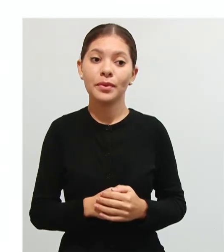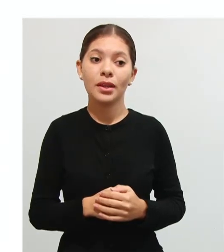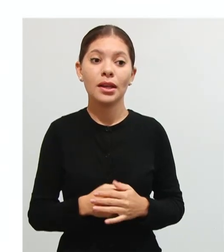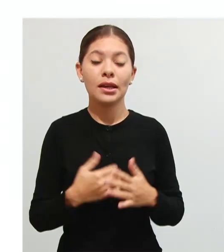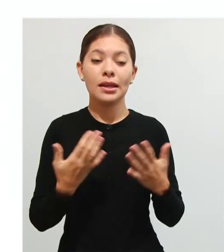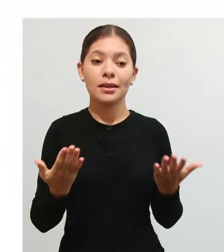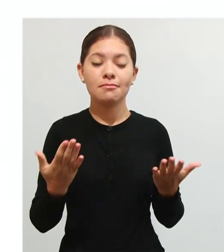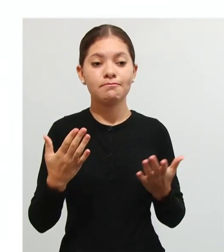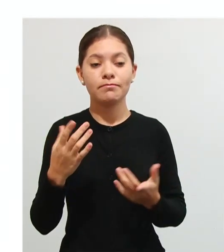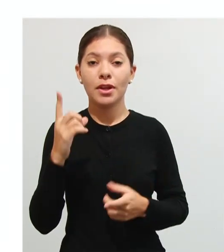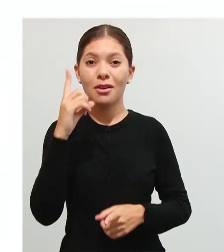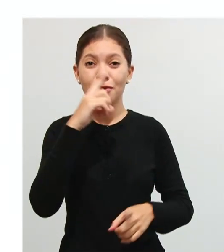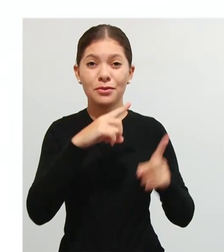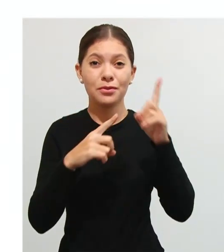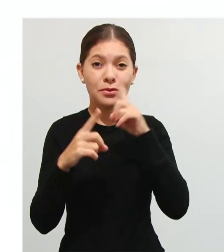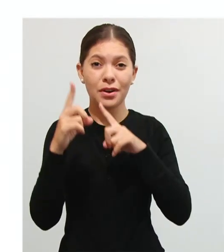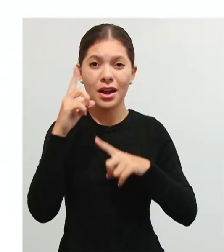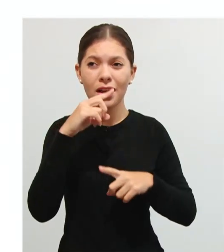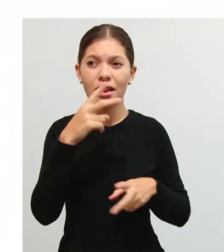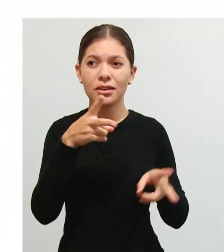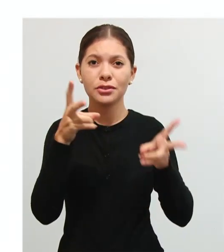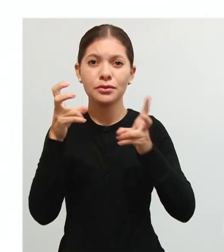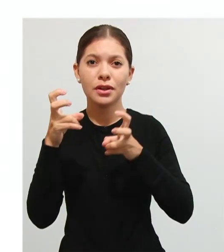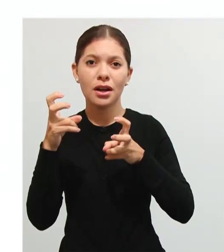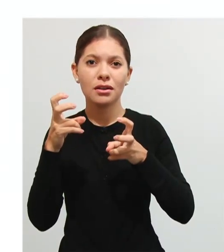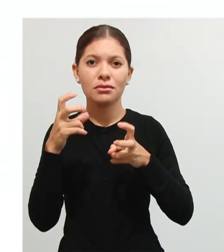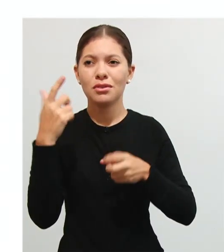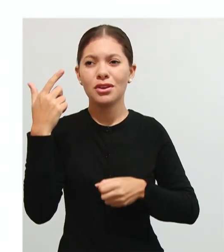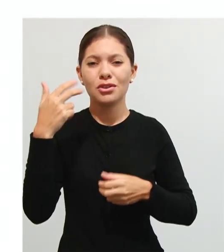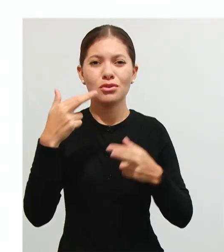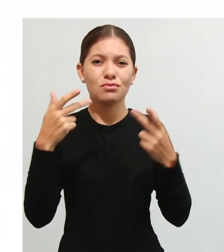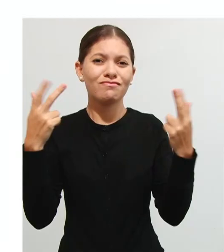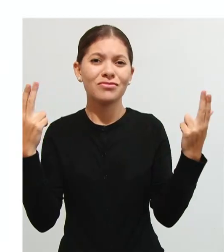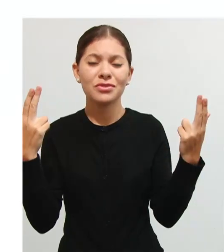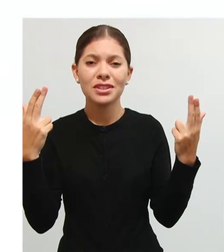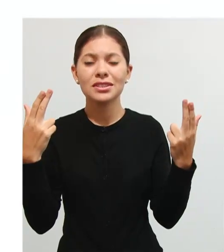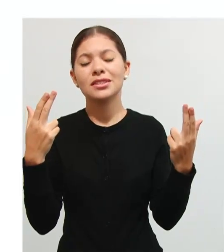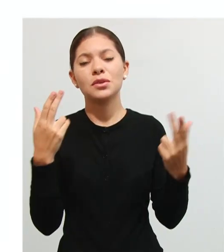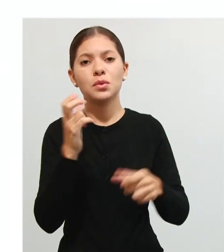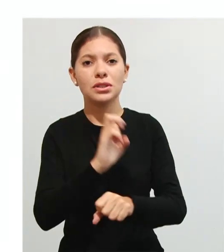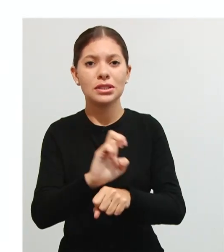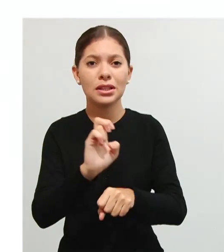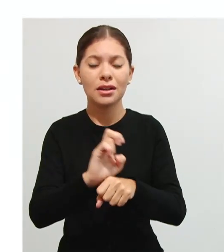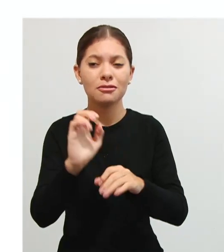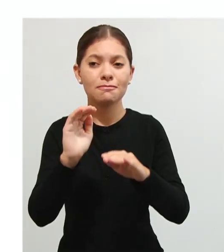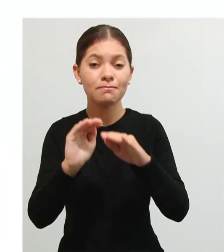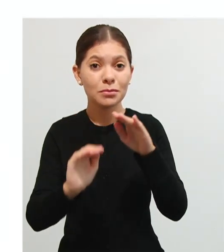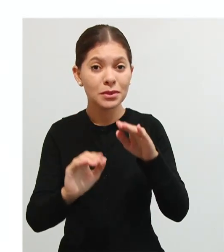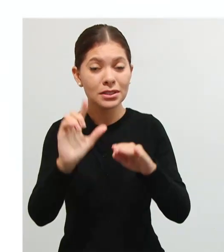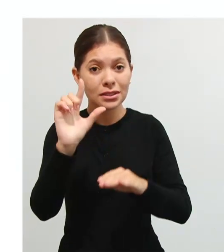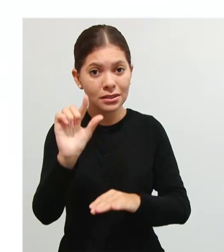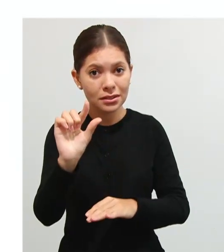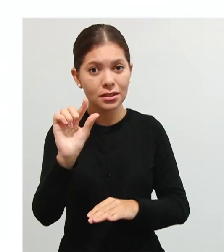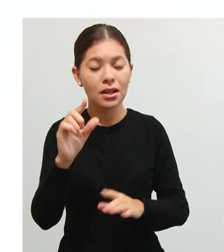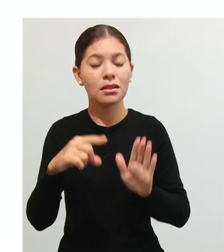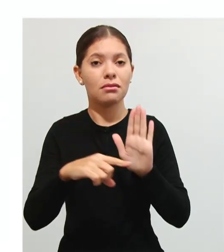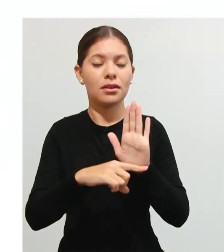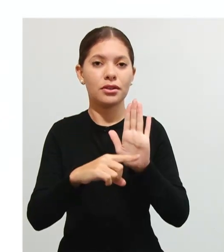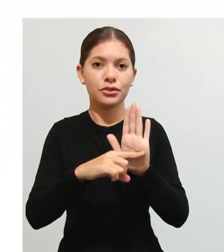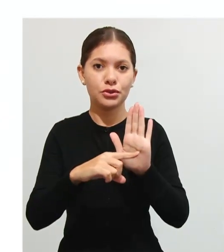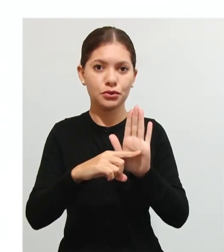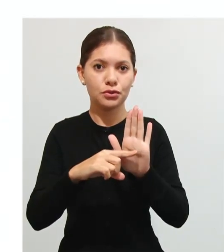Quanto a estas falhas de mercado identificadas e outras diversas, cabe ao Estado minimizar essas externalidades negativas